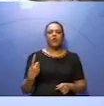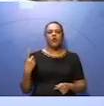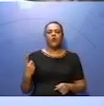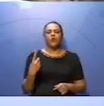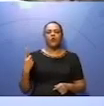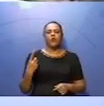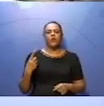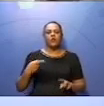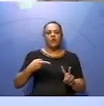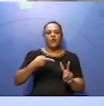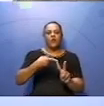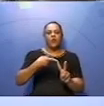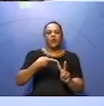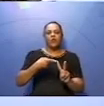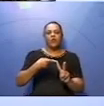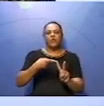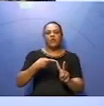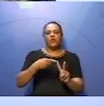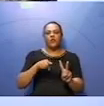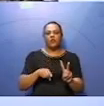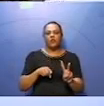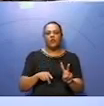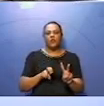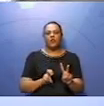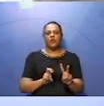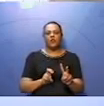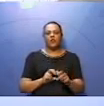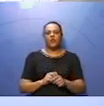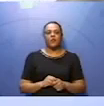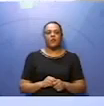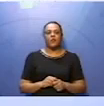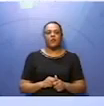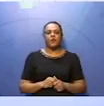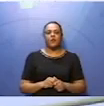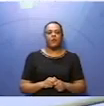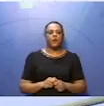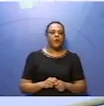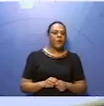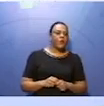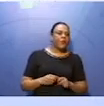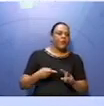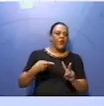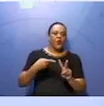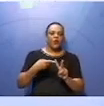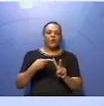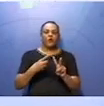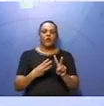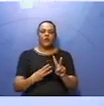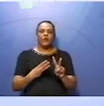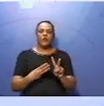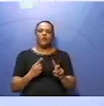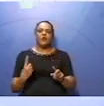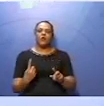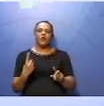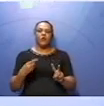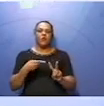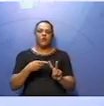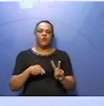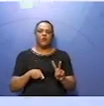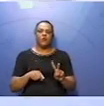raiz quinta. Esse aqui também, o 3 está sozinho, coloca sozinho dentro da raiz quinta.